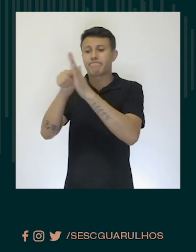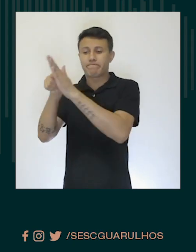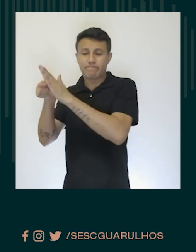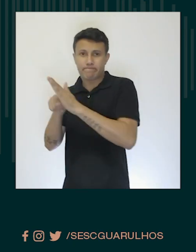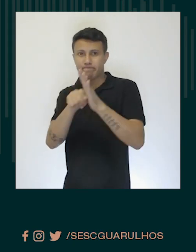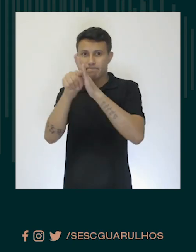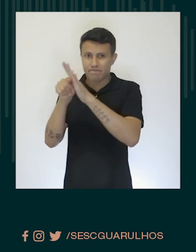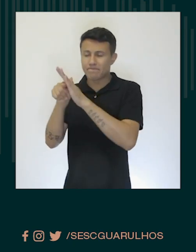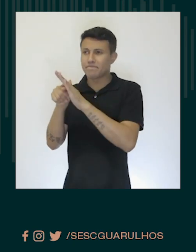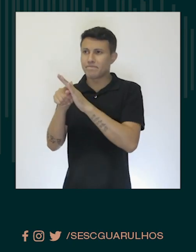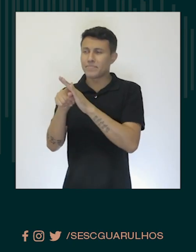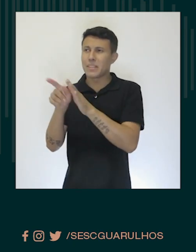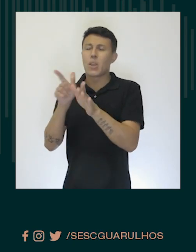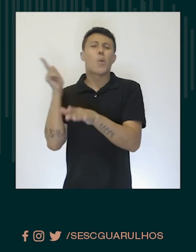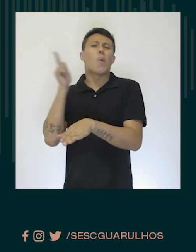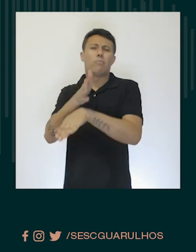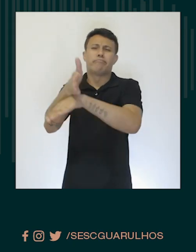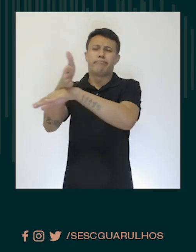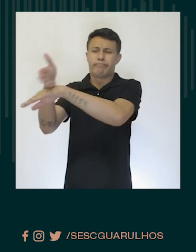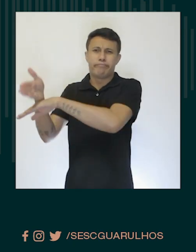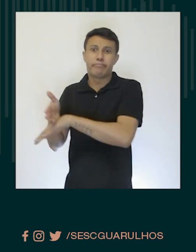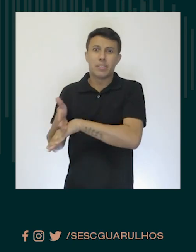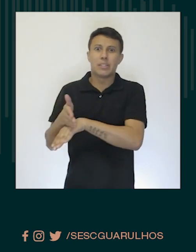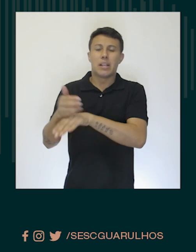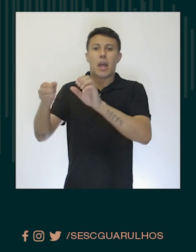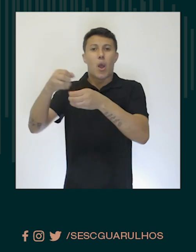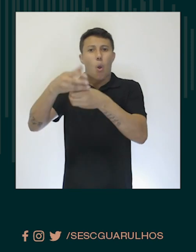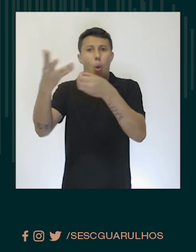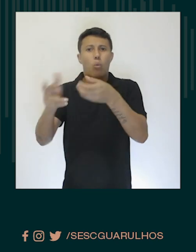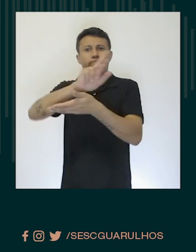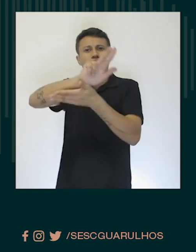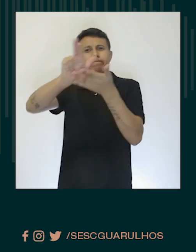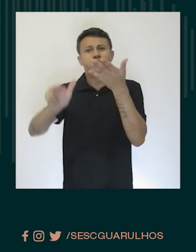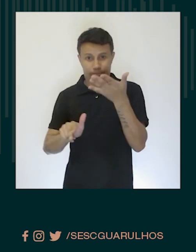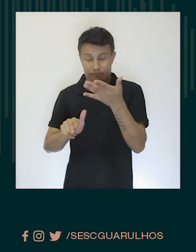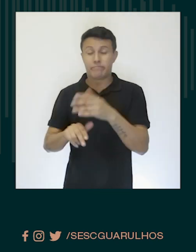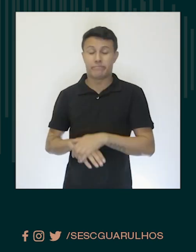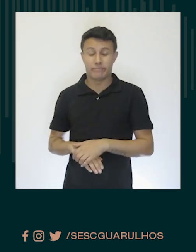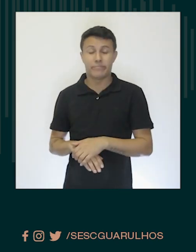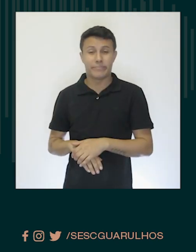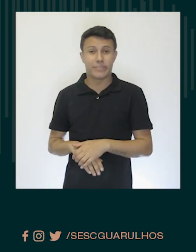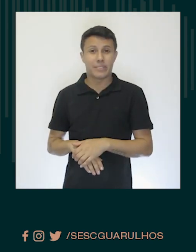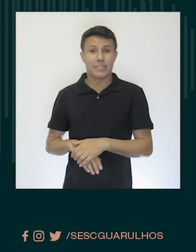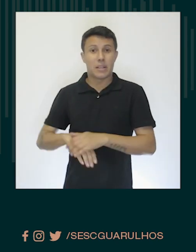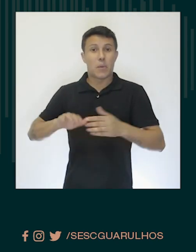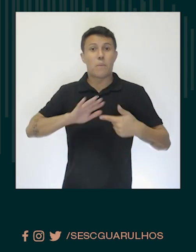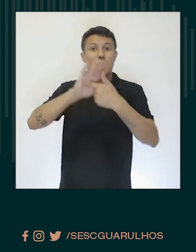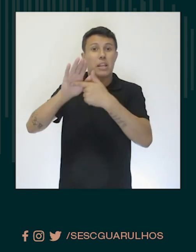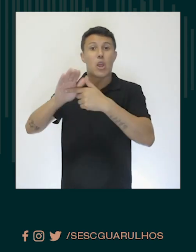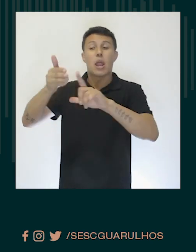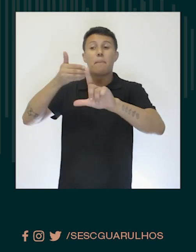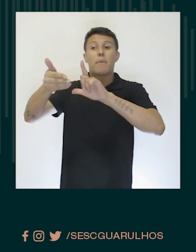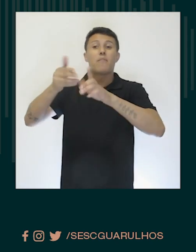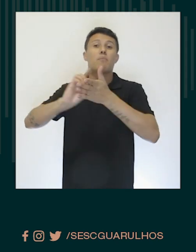gente consegue estar tendo acesso a conteúdos, diversos conteúdos que estão sendo dispostos